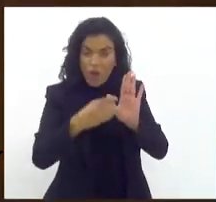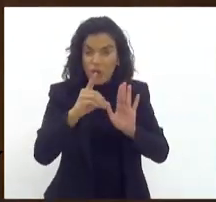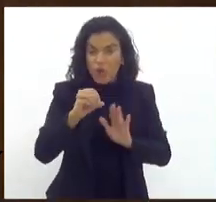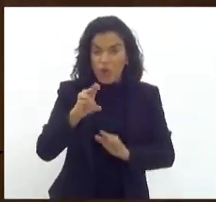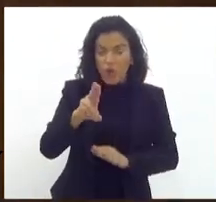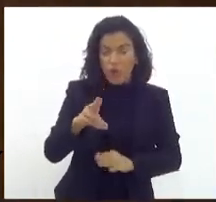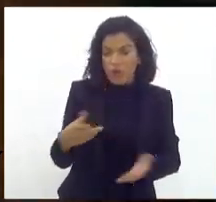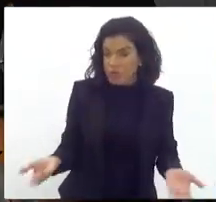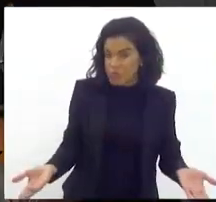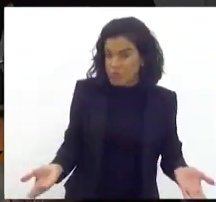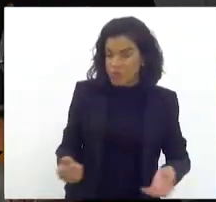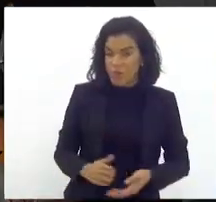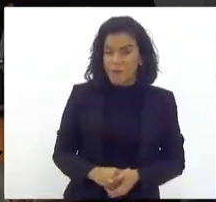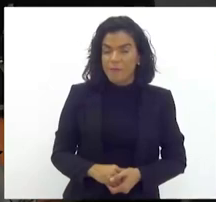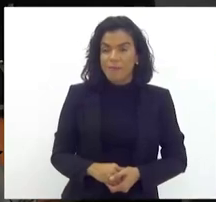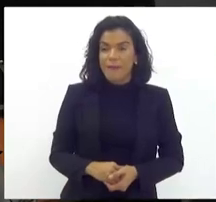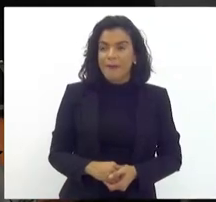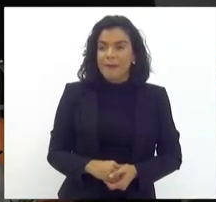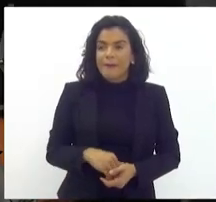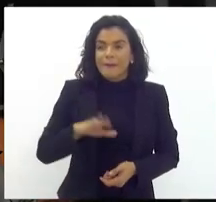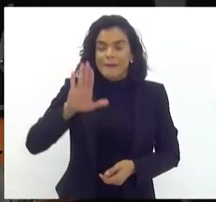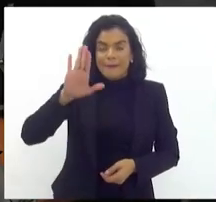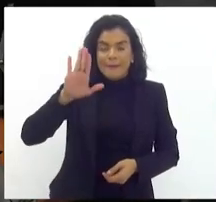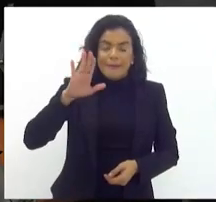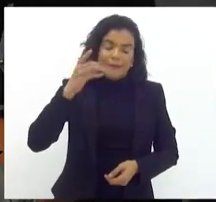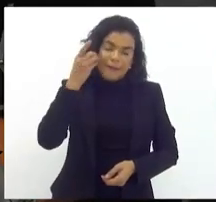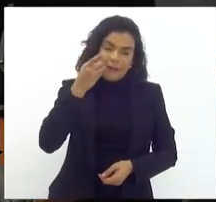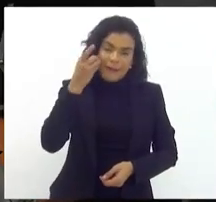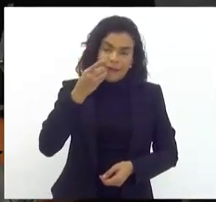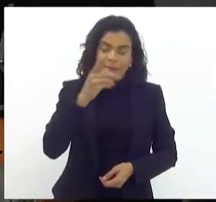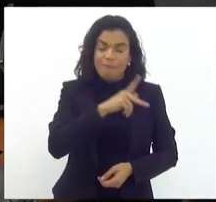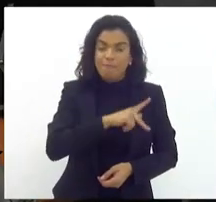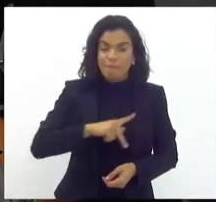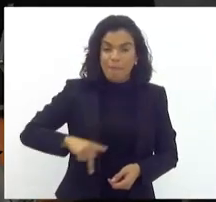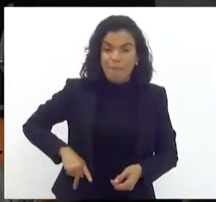obrigado Presidente por favor